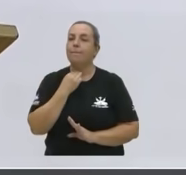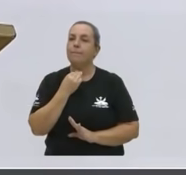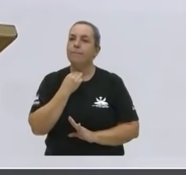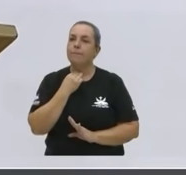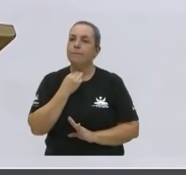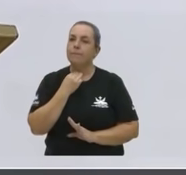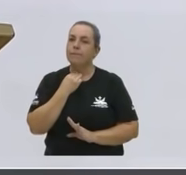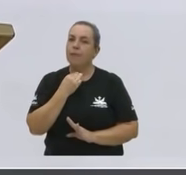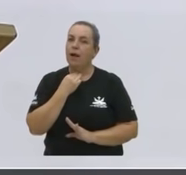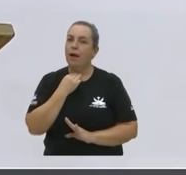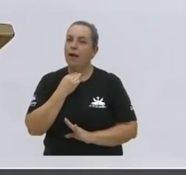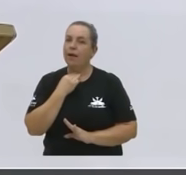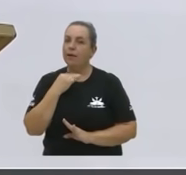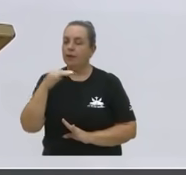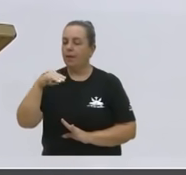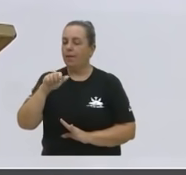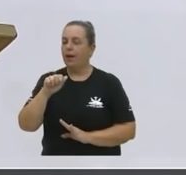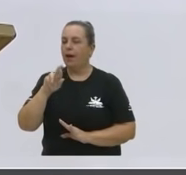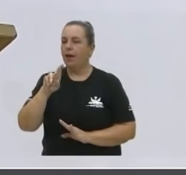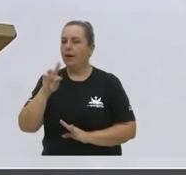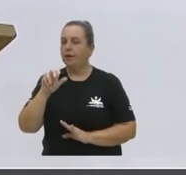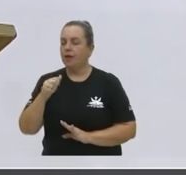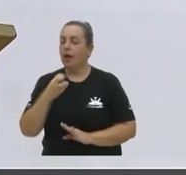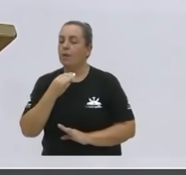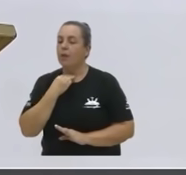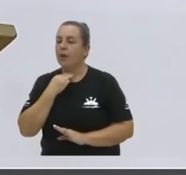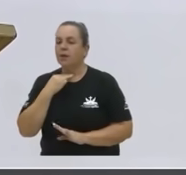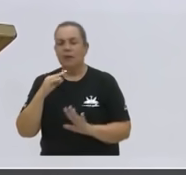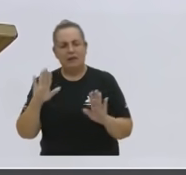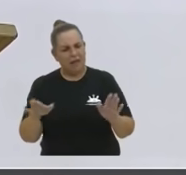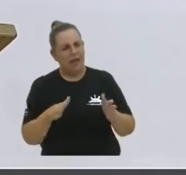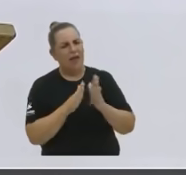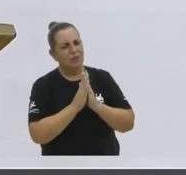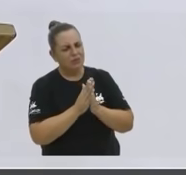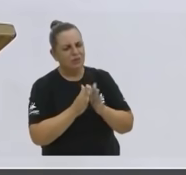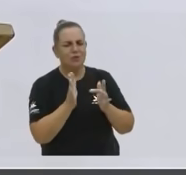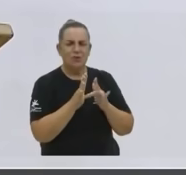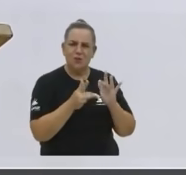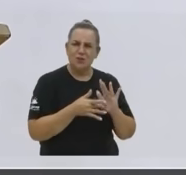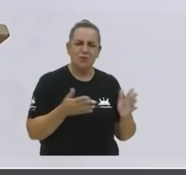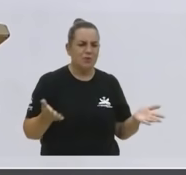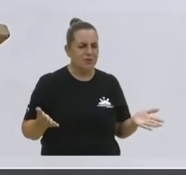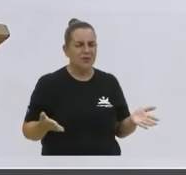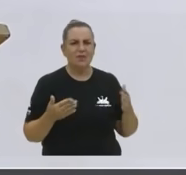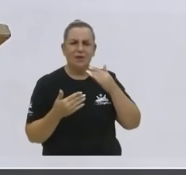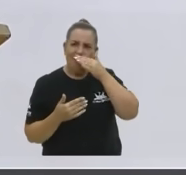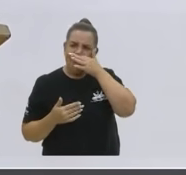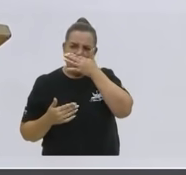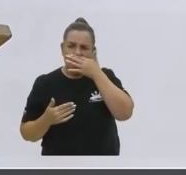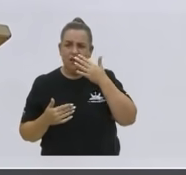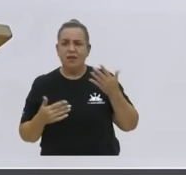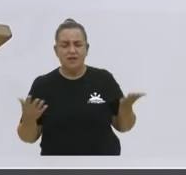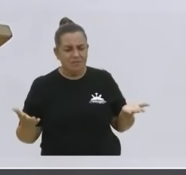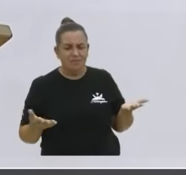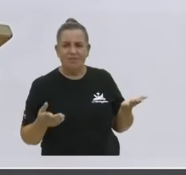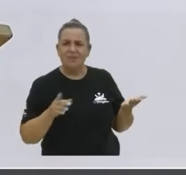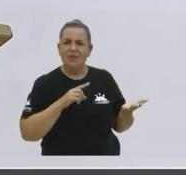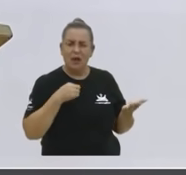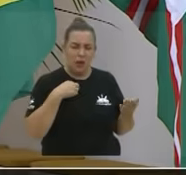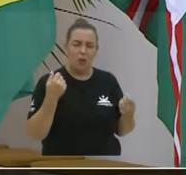Marta se apressava e pediu Jesus num determinado momento: Senhor,